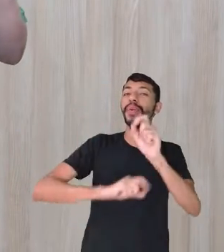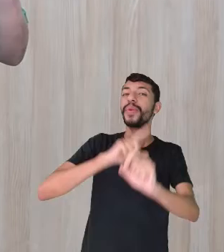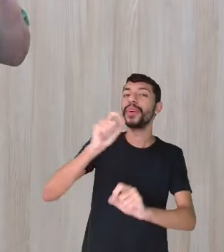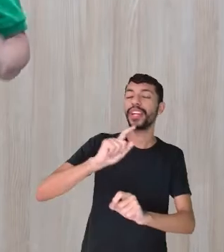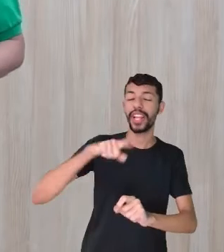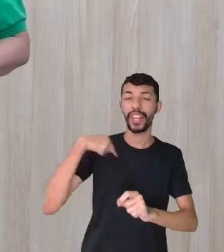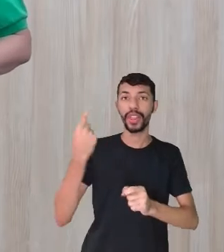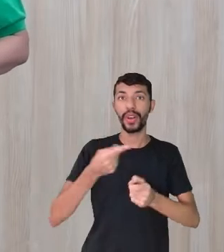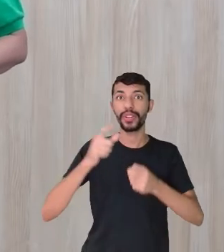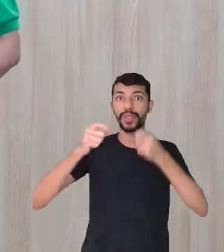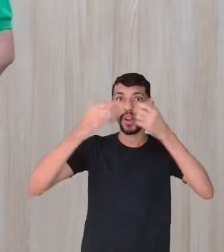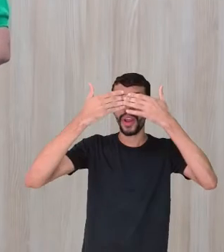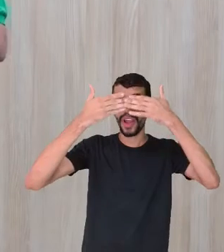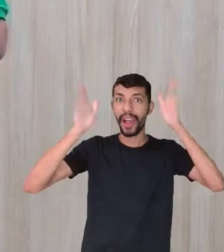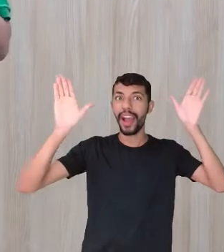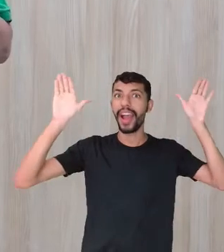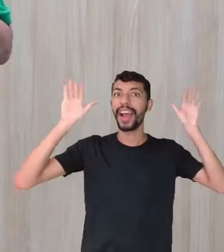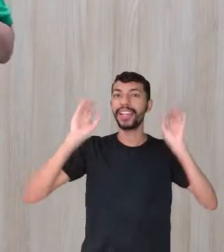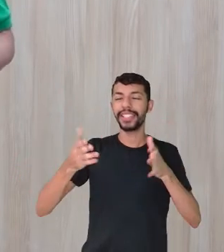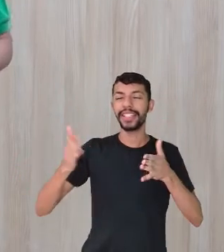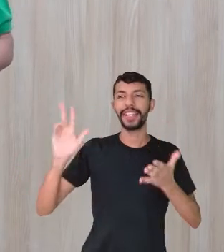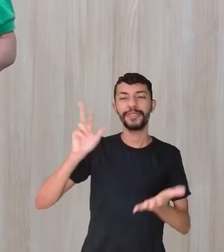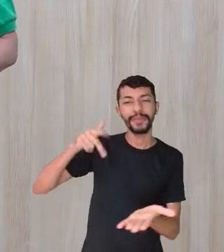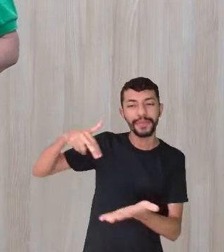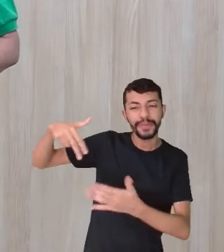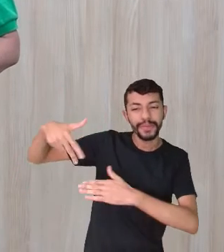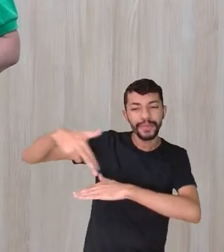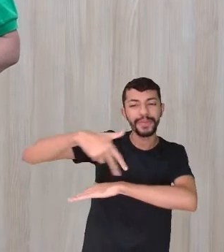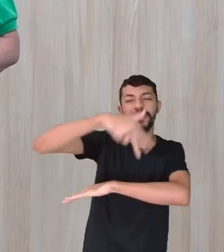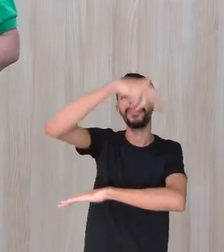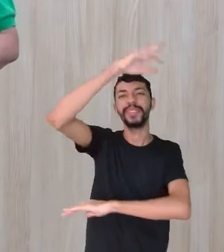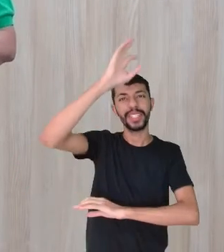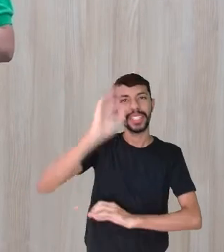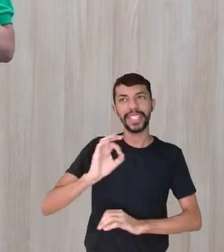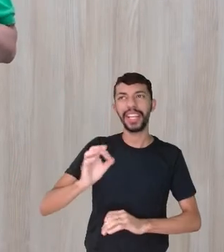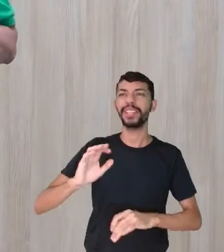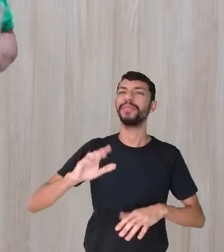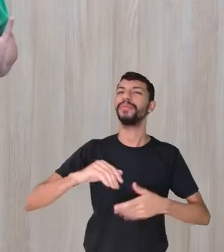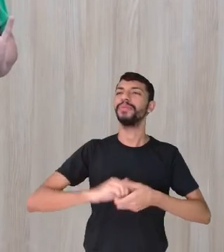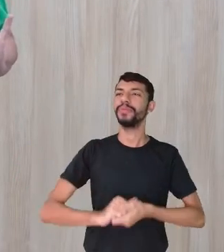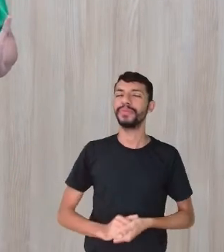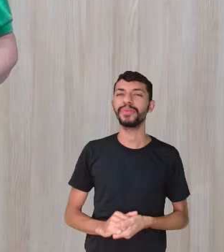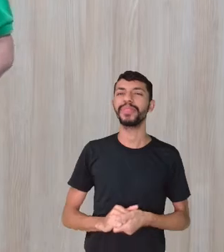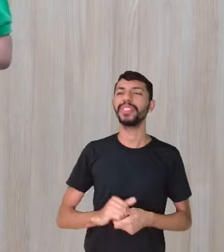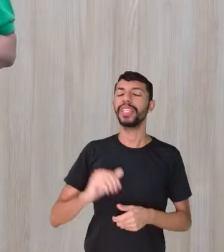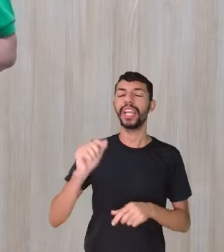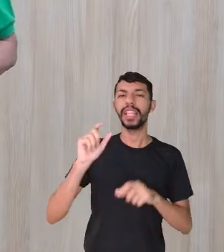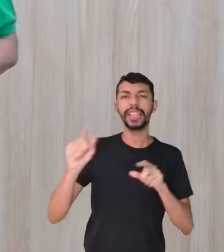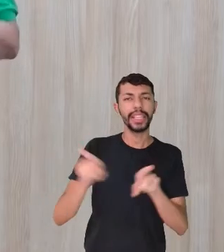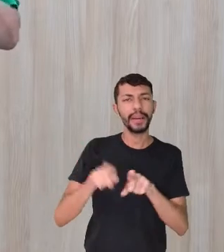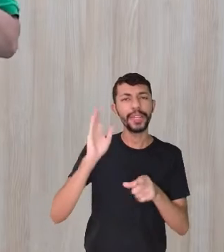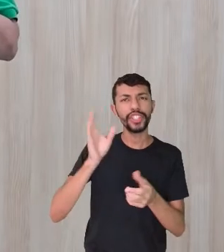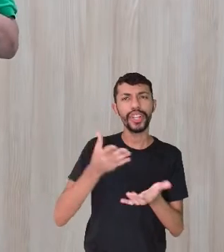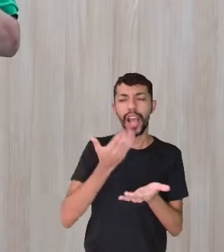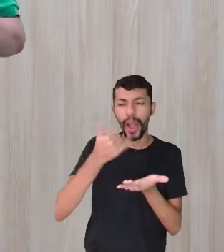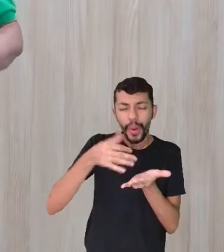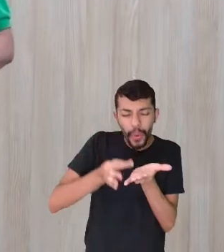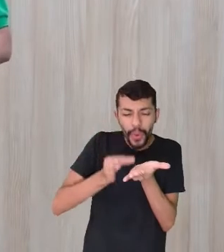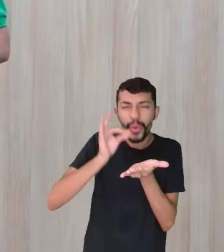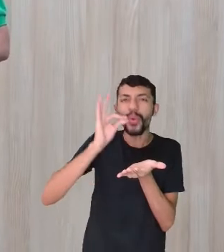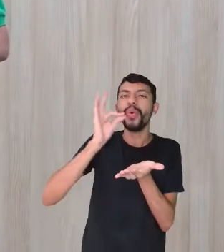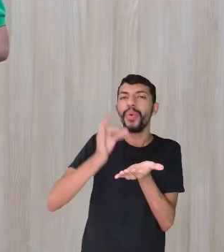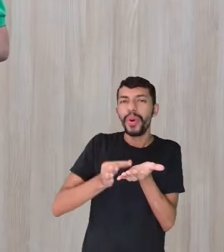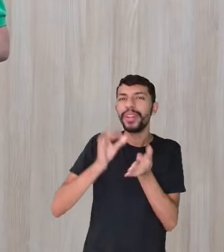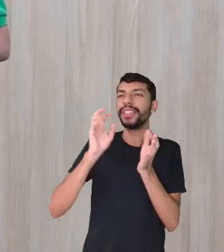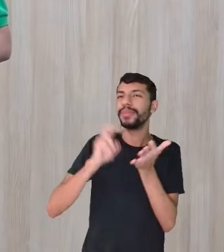os nossos olhos, caminhamos, não é verdade? Não sei quem já tomou café, quem não tomou, eu acredito que vai